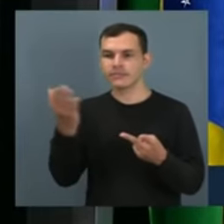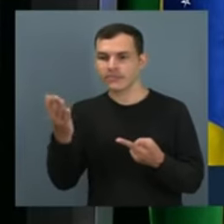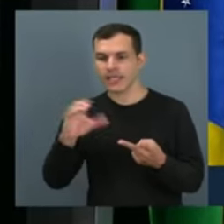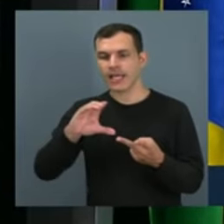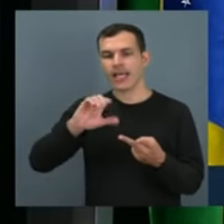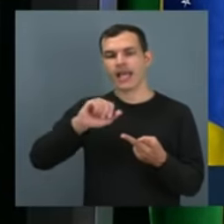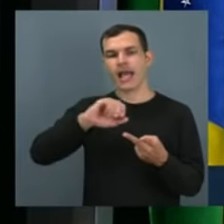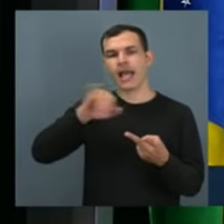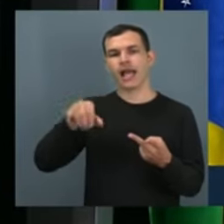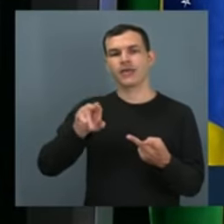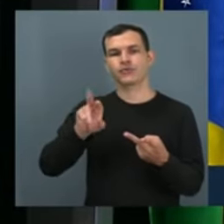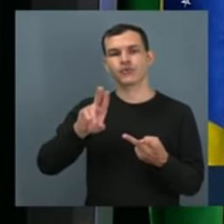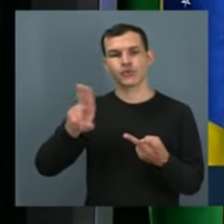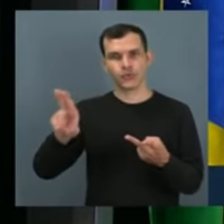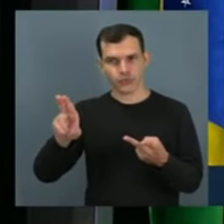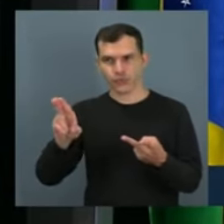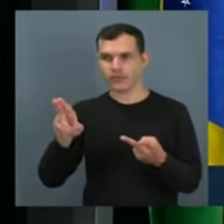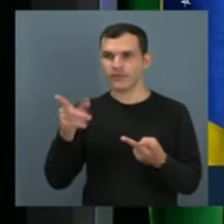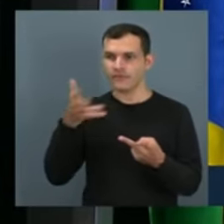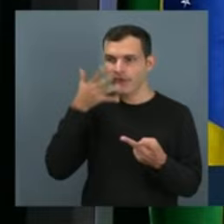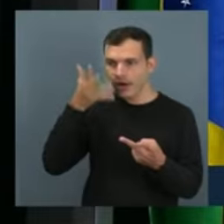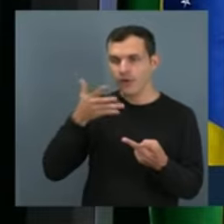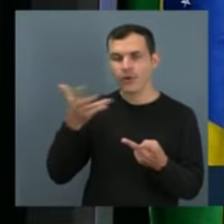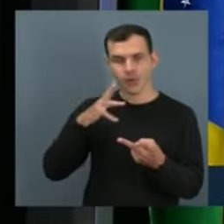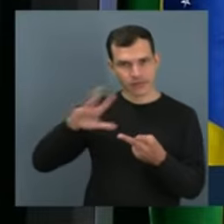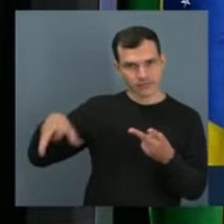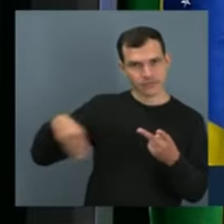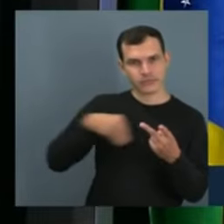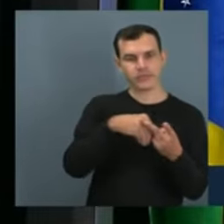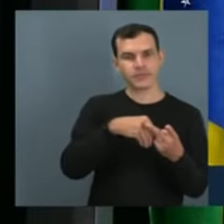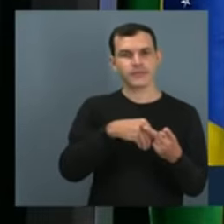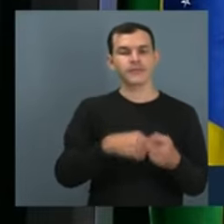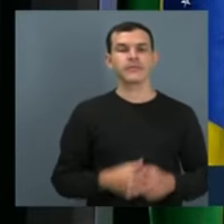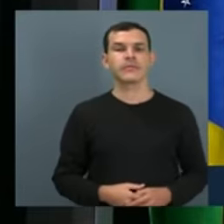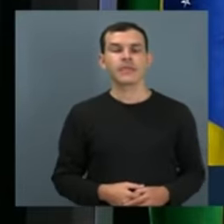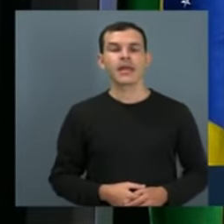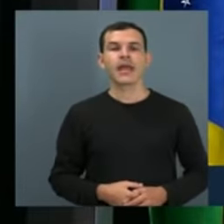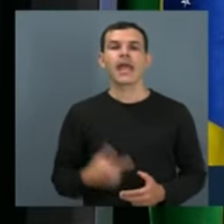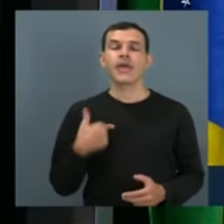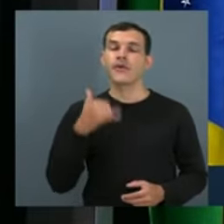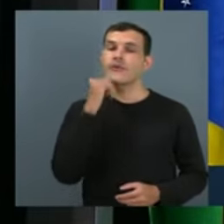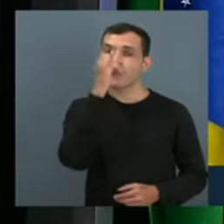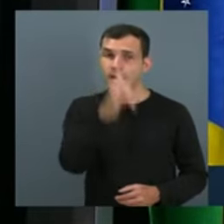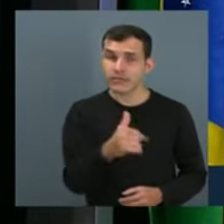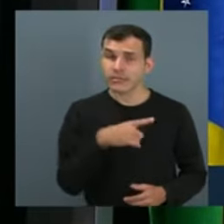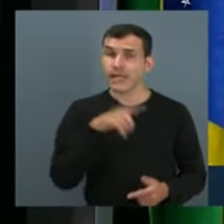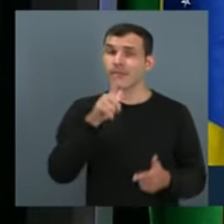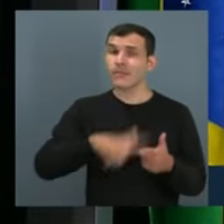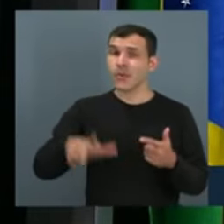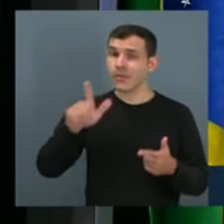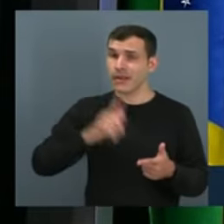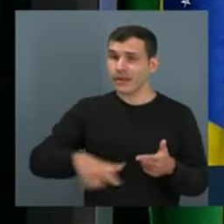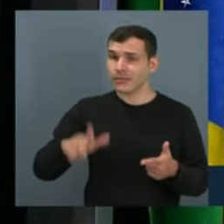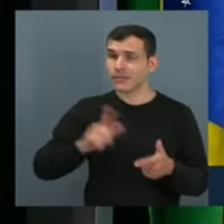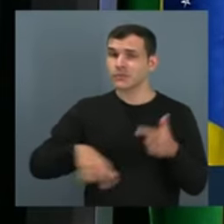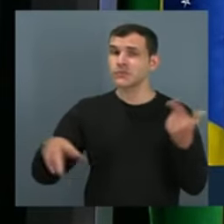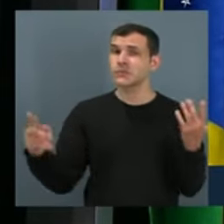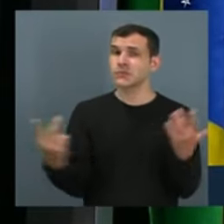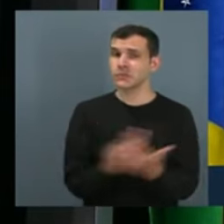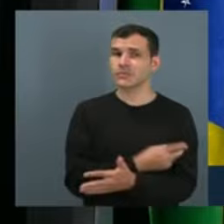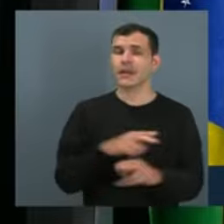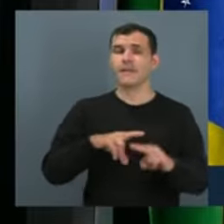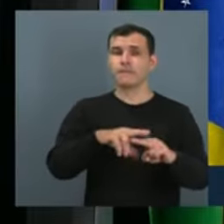concluir, eu quero dizer o seguinte: há ainda um grande problema causado pelas lamentáveis manobras